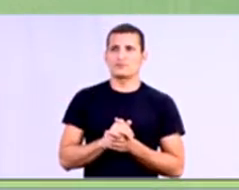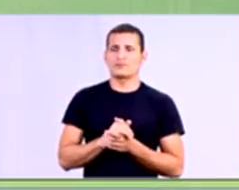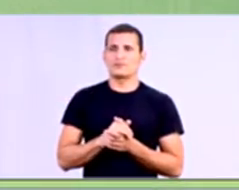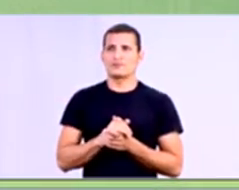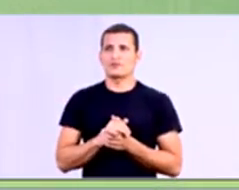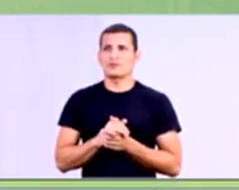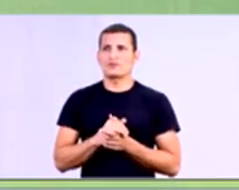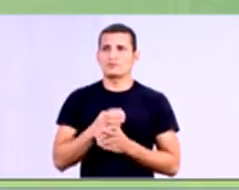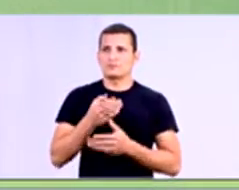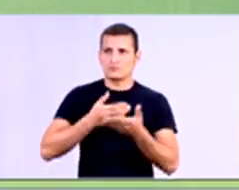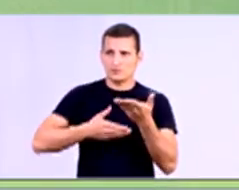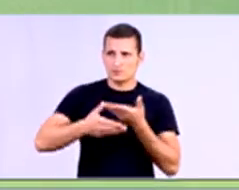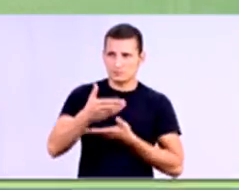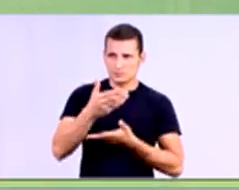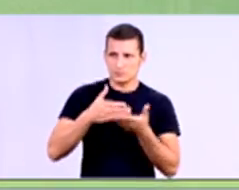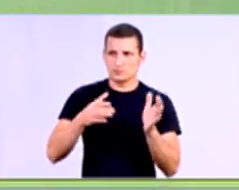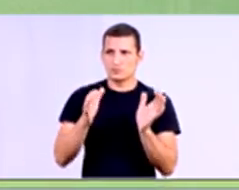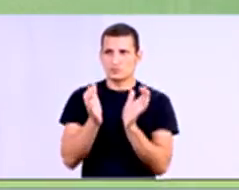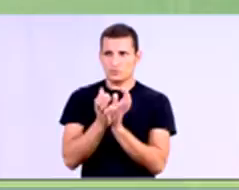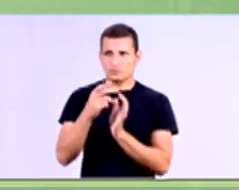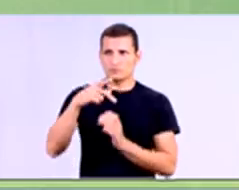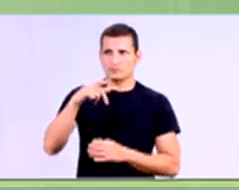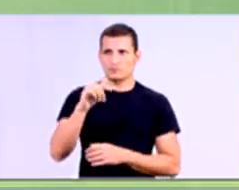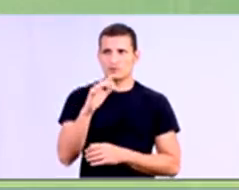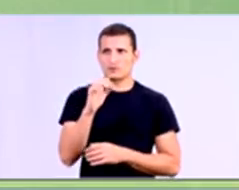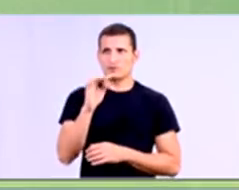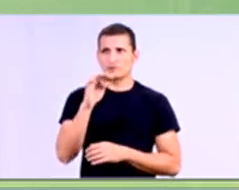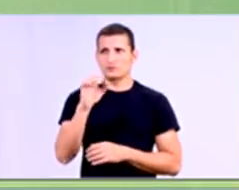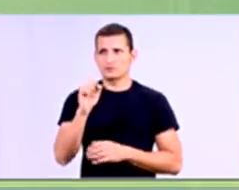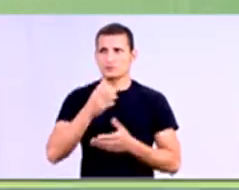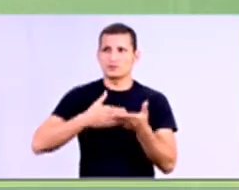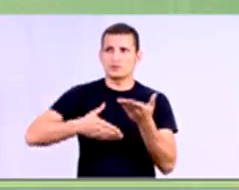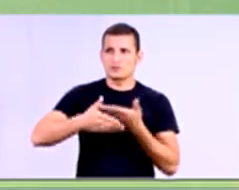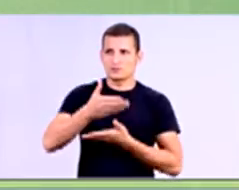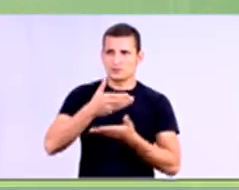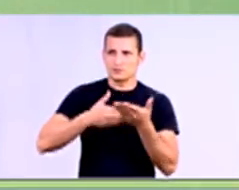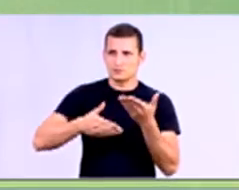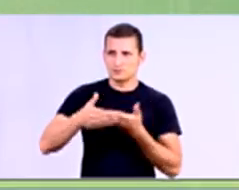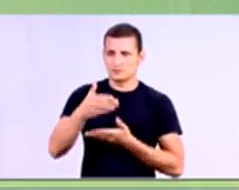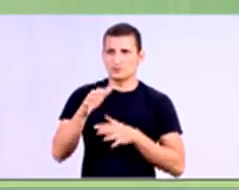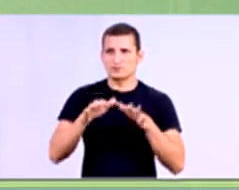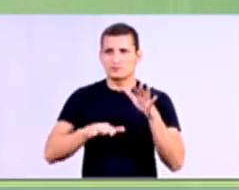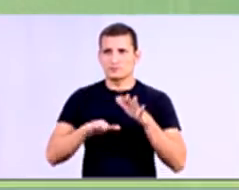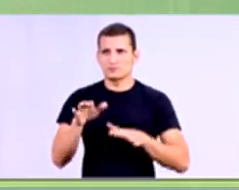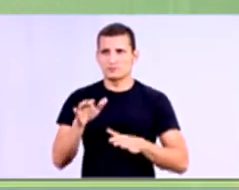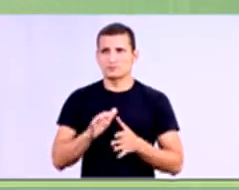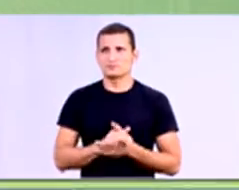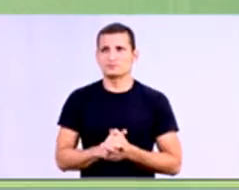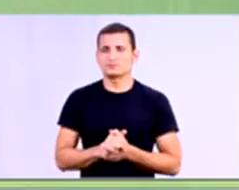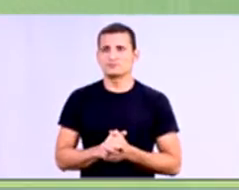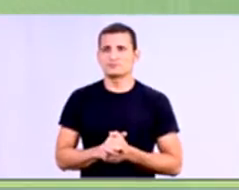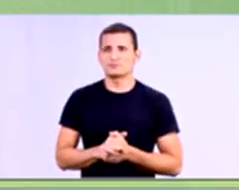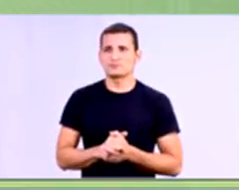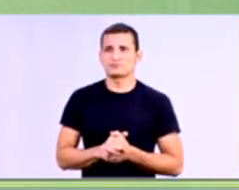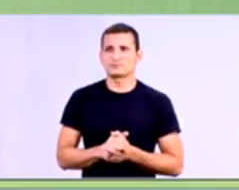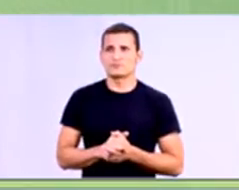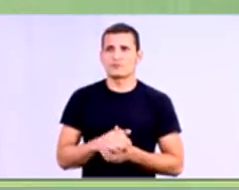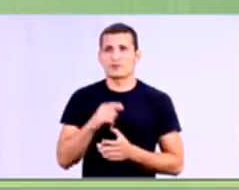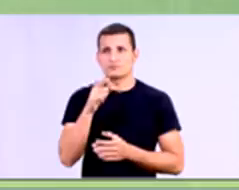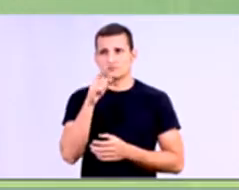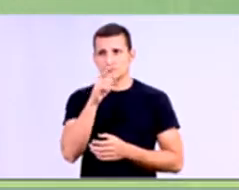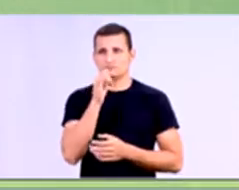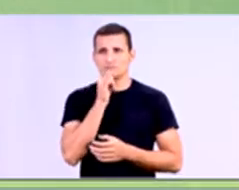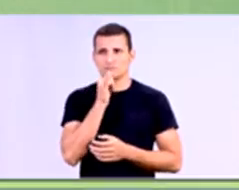relacionam com um grupo de pacotes através de uma relação de dependência. E aí, como eu citei nesse